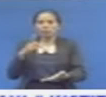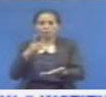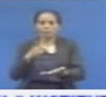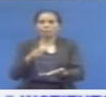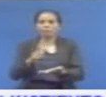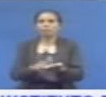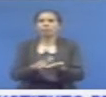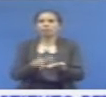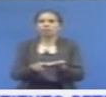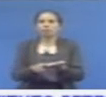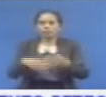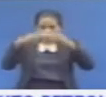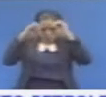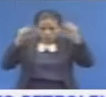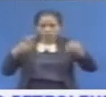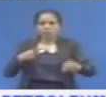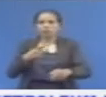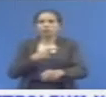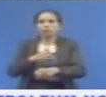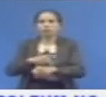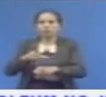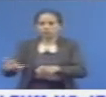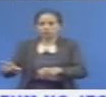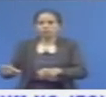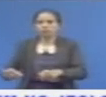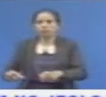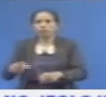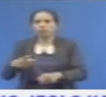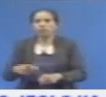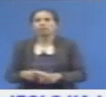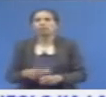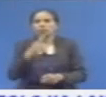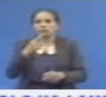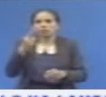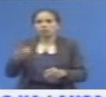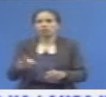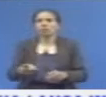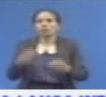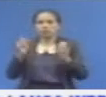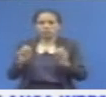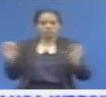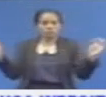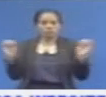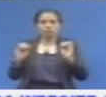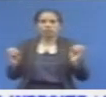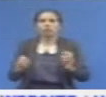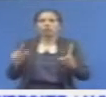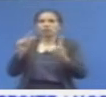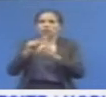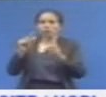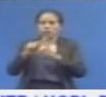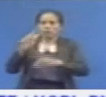Laisne, presidente do Parlamento Nacional, Aniceto Guterres Lopes, declara, não sei lá tolera ona, olhe a fã